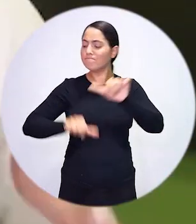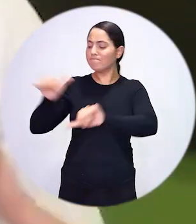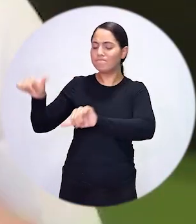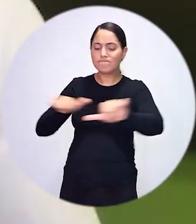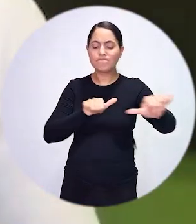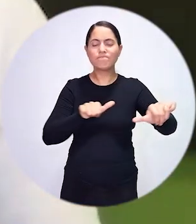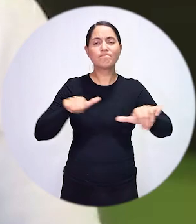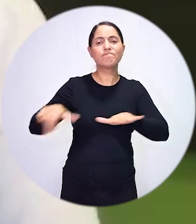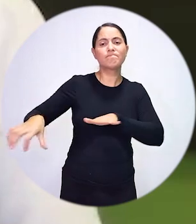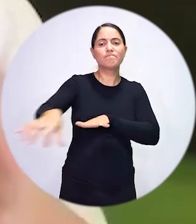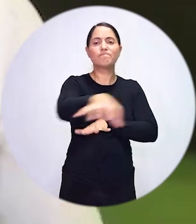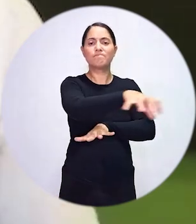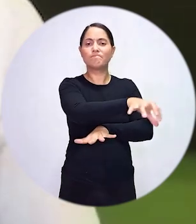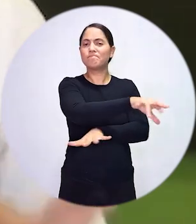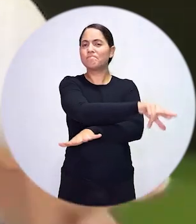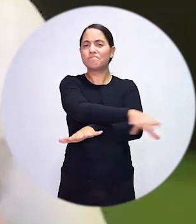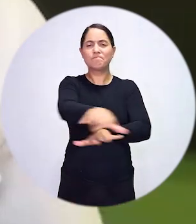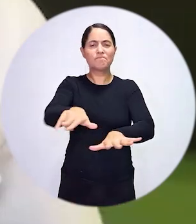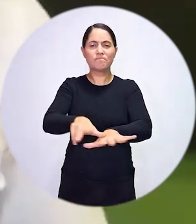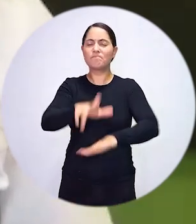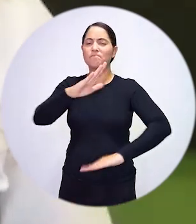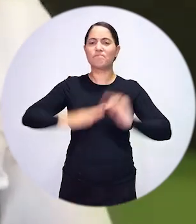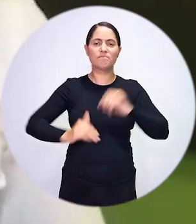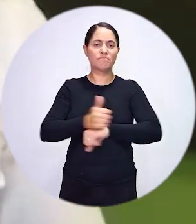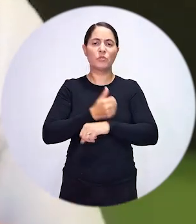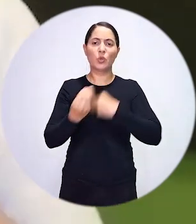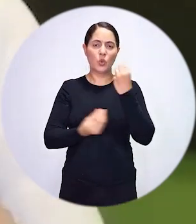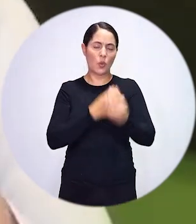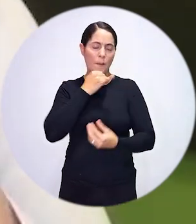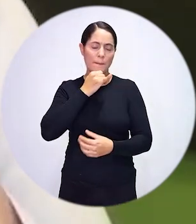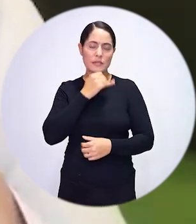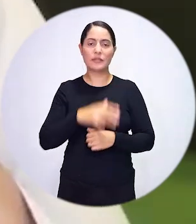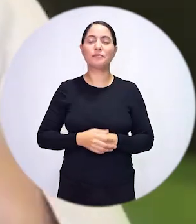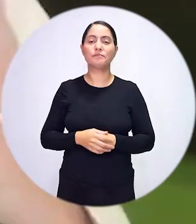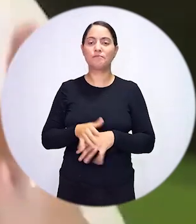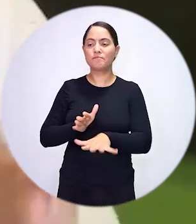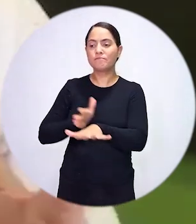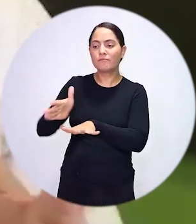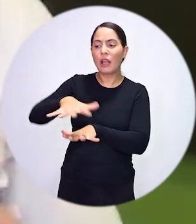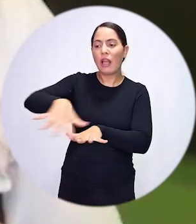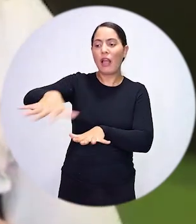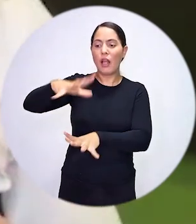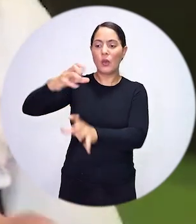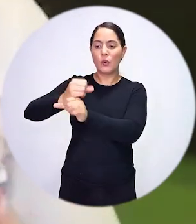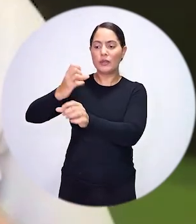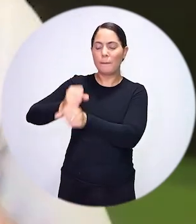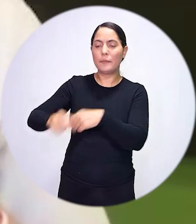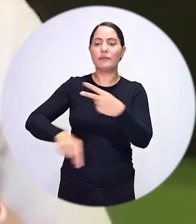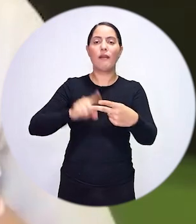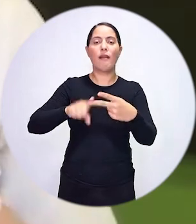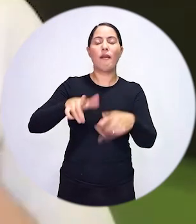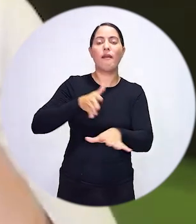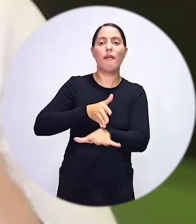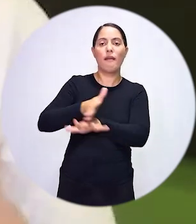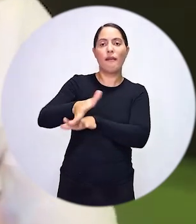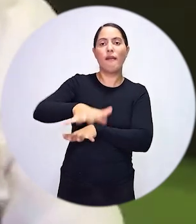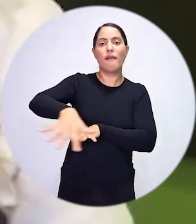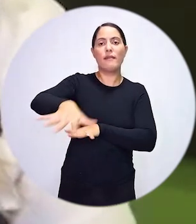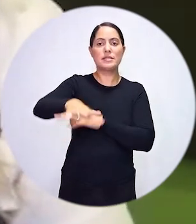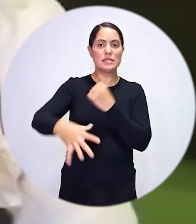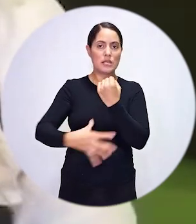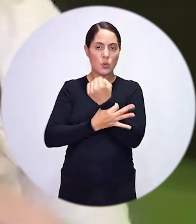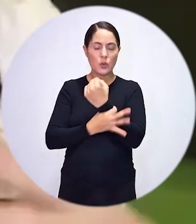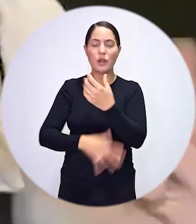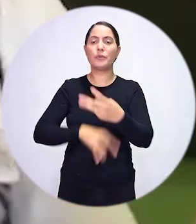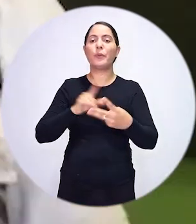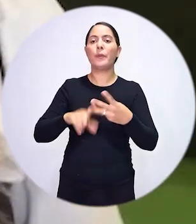em relacionamento diversas áreas profissionais, como profissionais da contabilidade, profissionais de